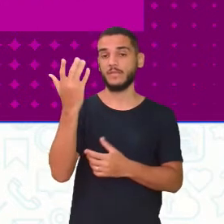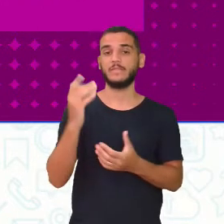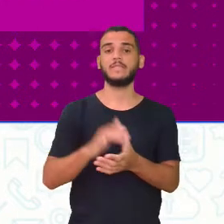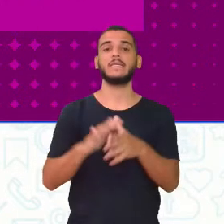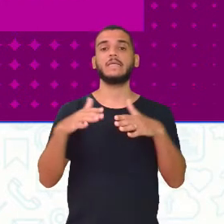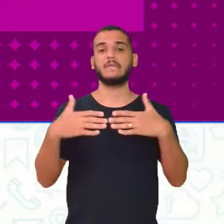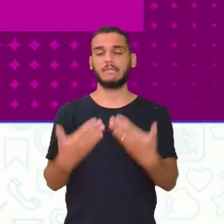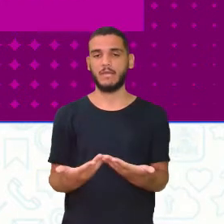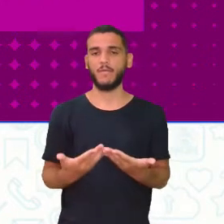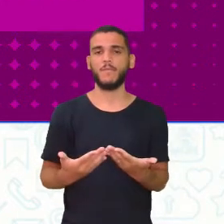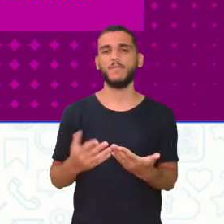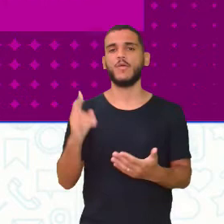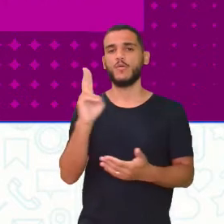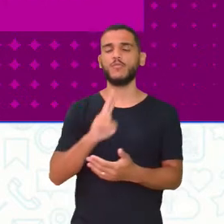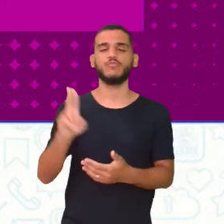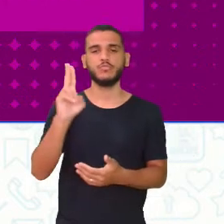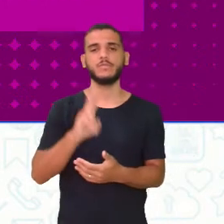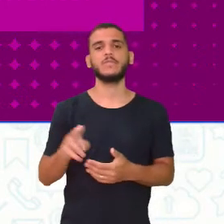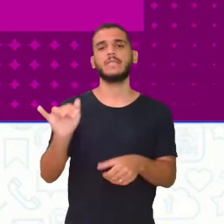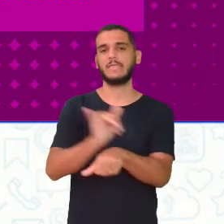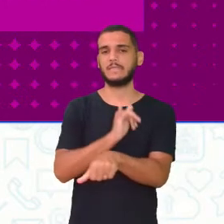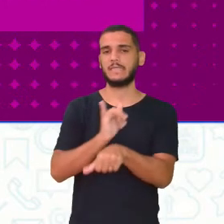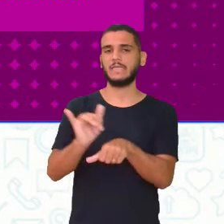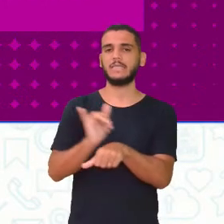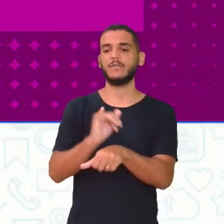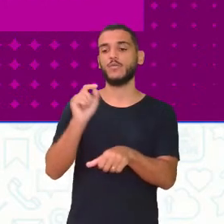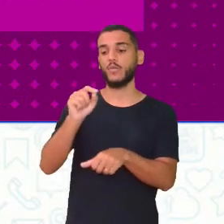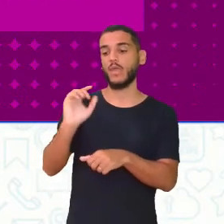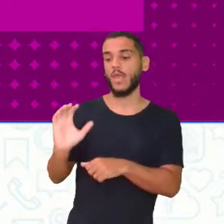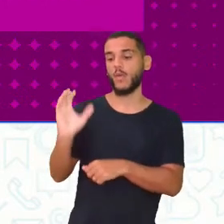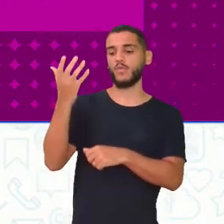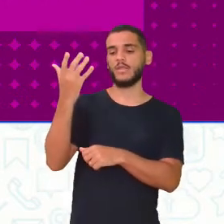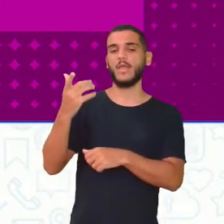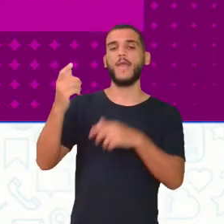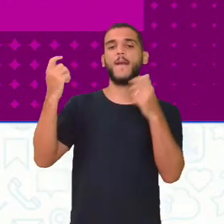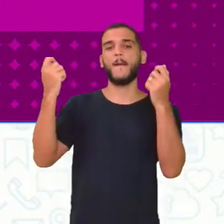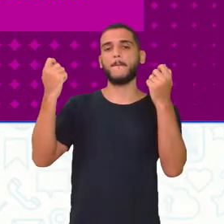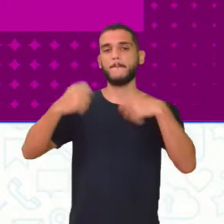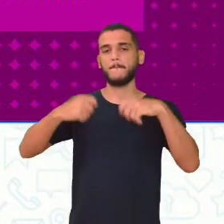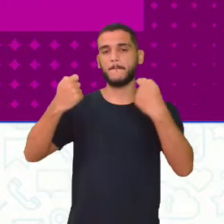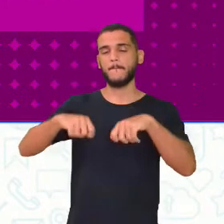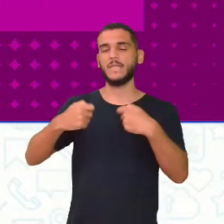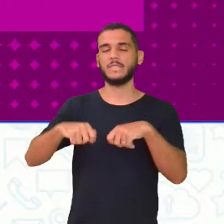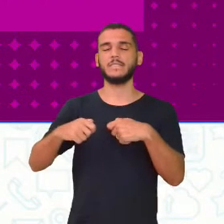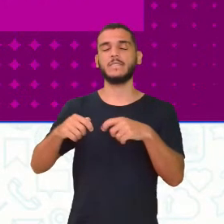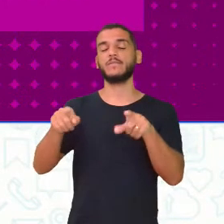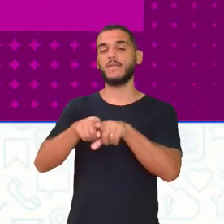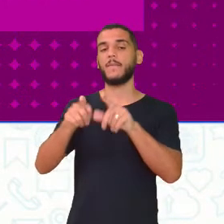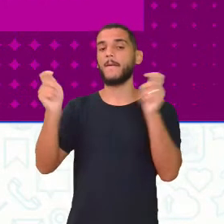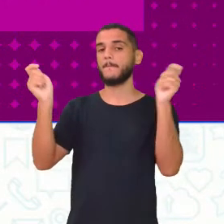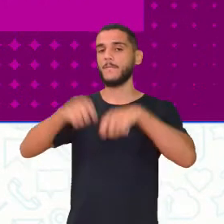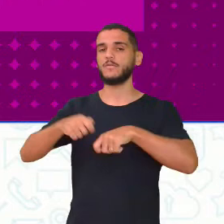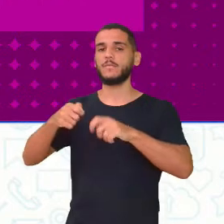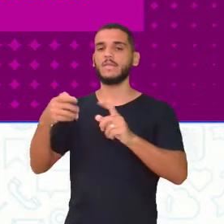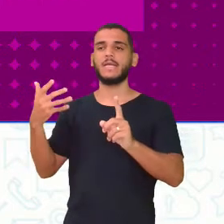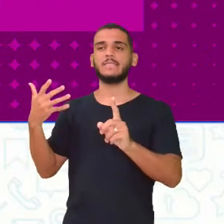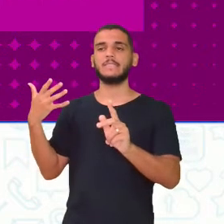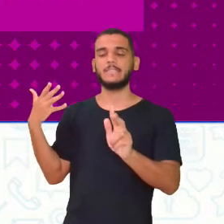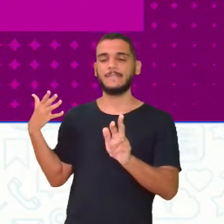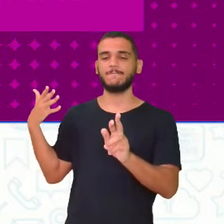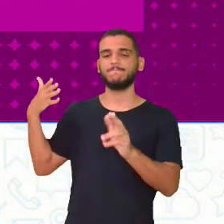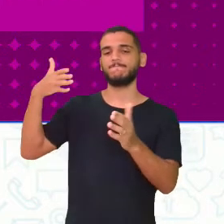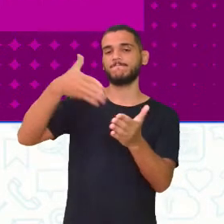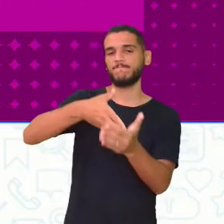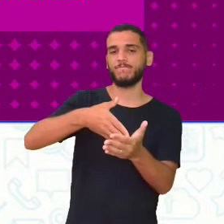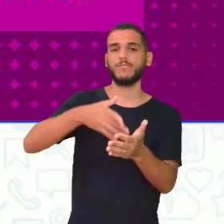da consequência, ou seja, daquilo que aconteceu, eu consigo inferir, induzir ou saber, né, diagnosticar a